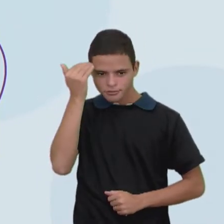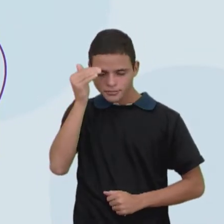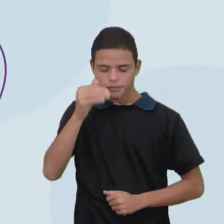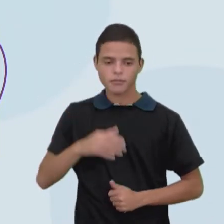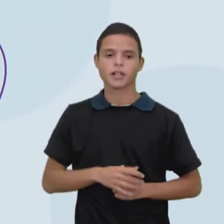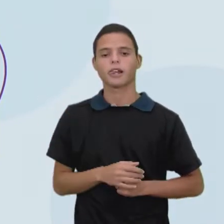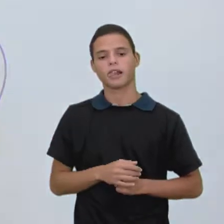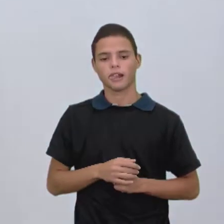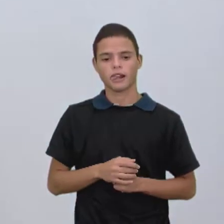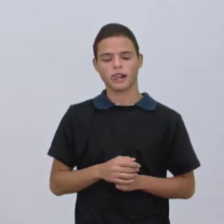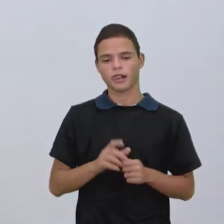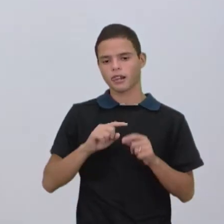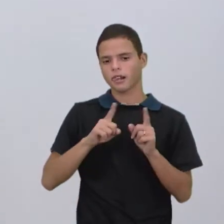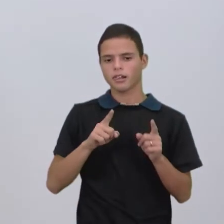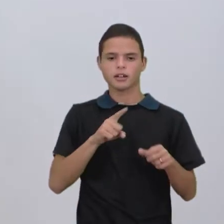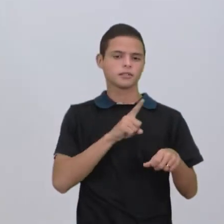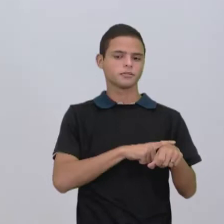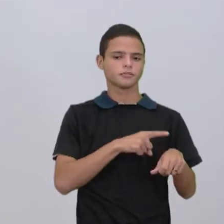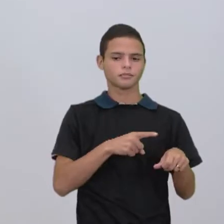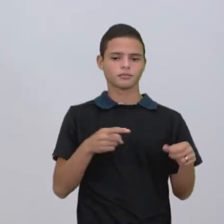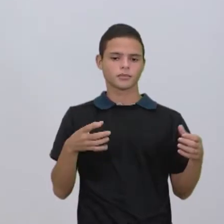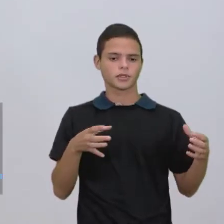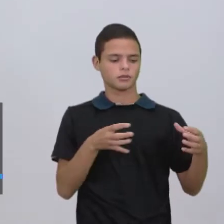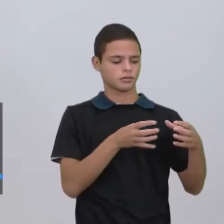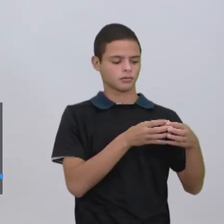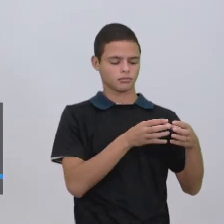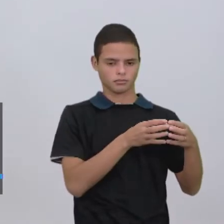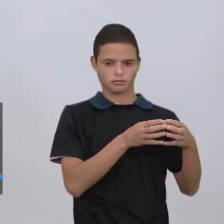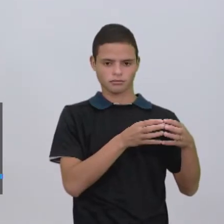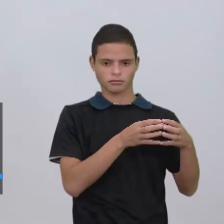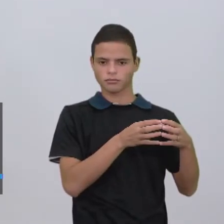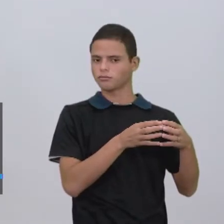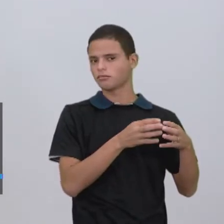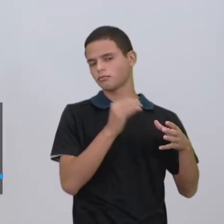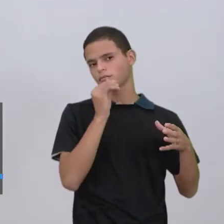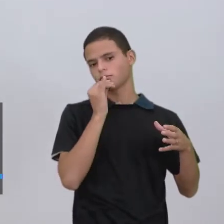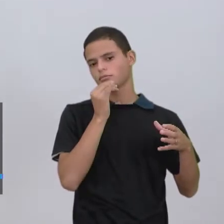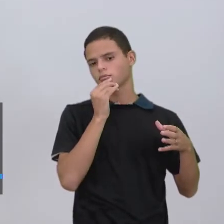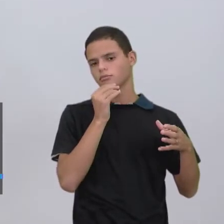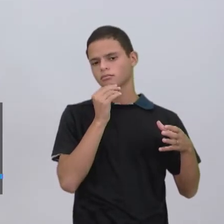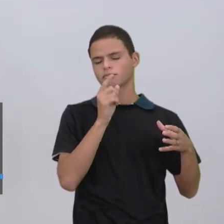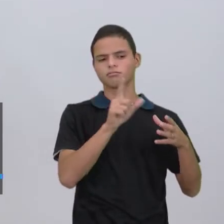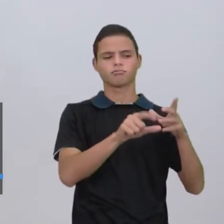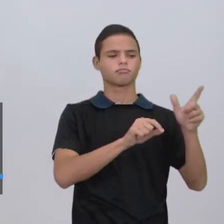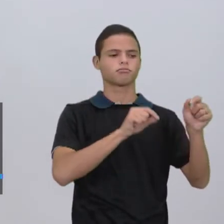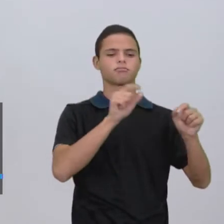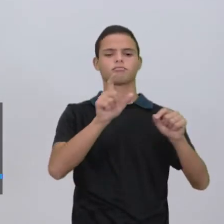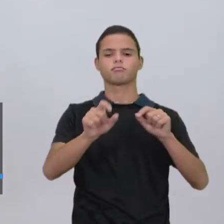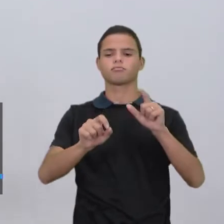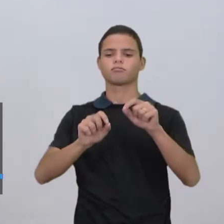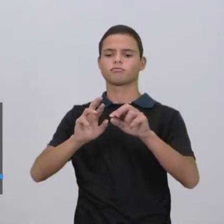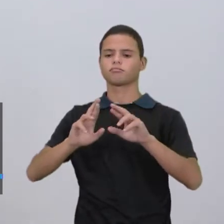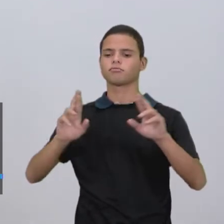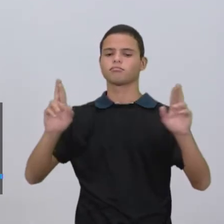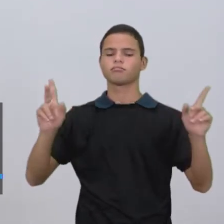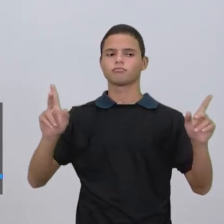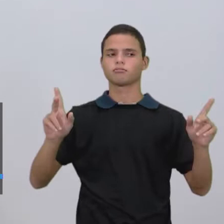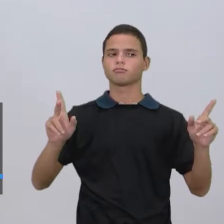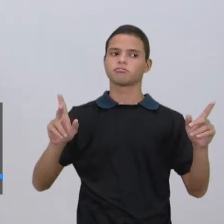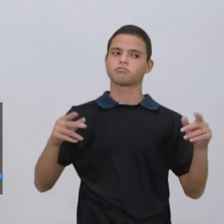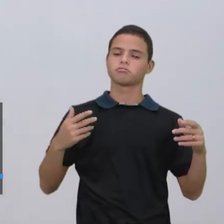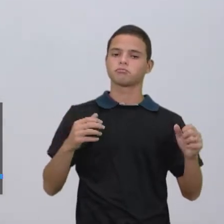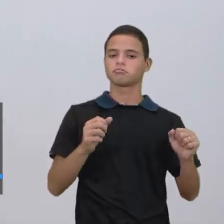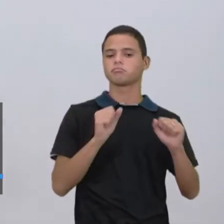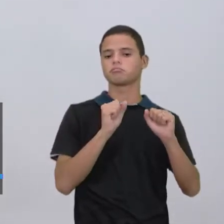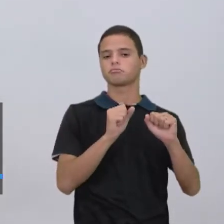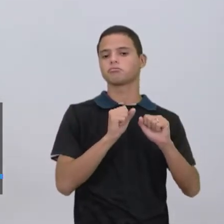pedacinho. Mas será que na hora que eu pego esse pedacinho, eu vou pegar, tipo, aleatório? Eu vou escolher... Como que eu vou escolher? Será que